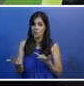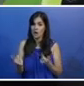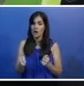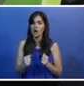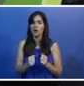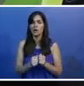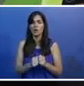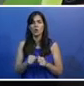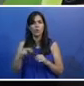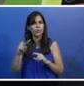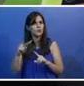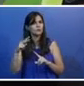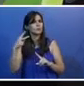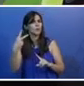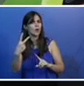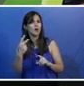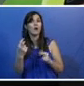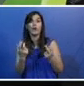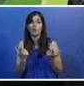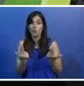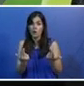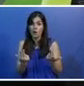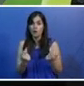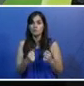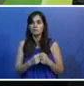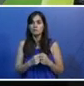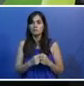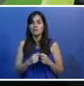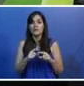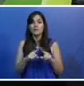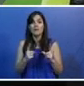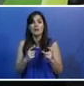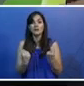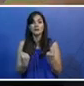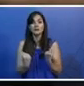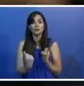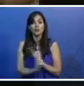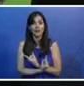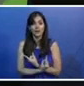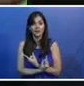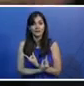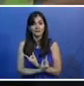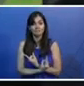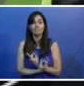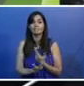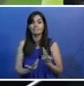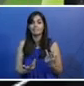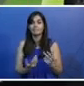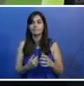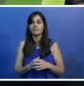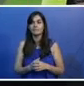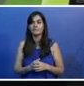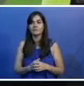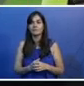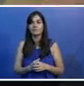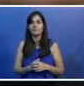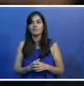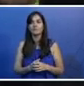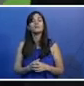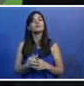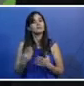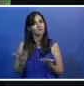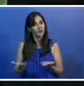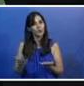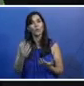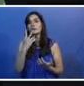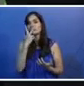mesmo expoente em cada uma delas, só estão em posição invertida. Mesmo assim, são termos